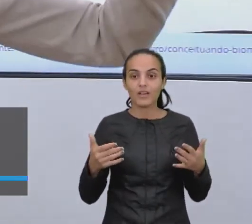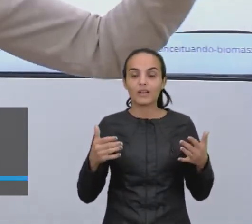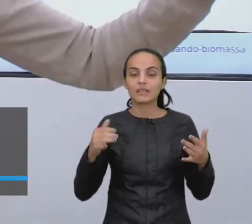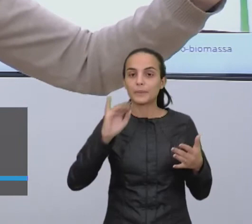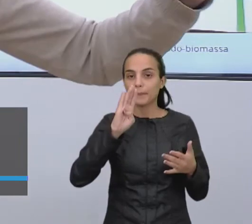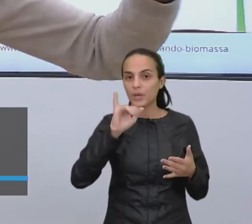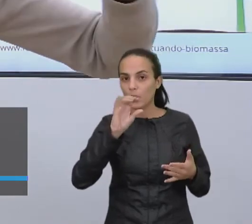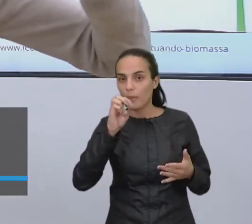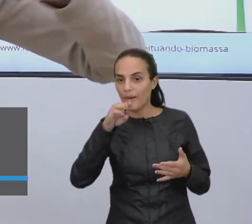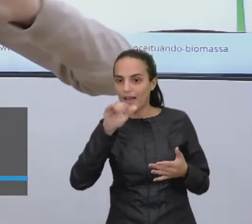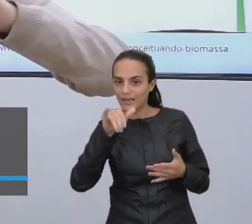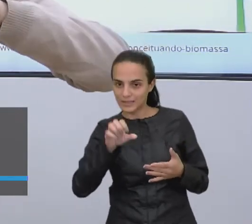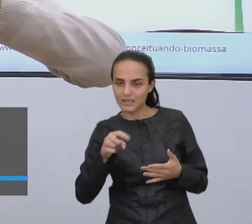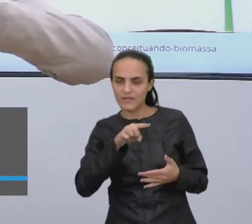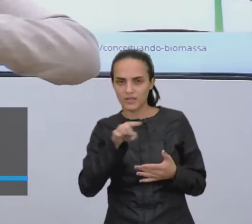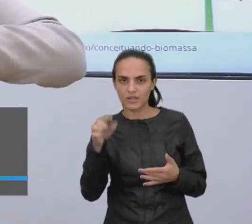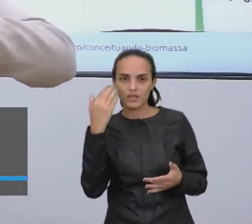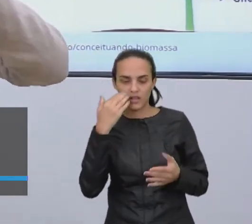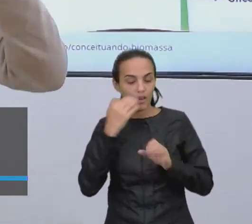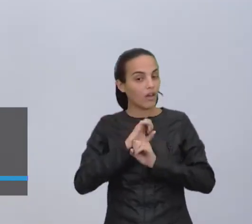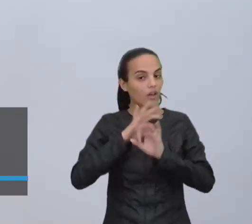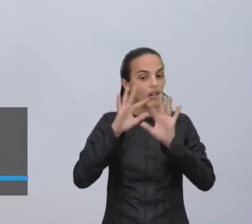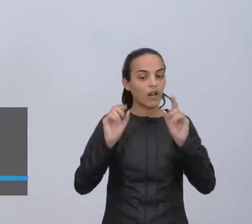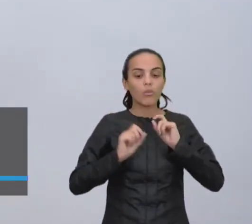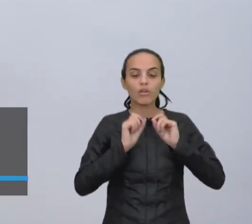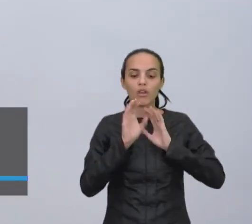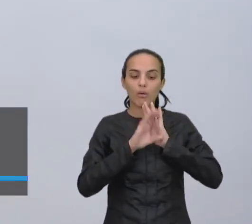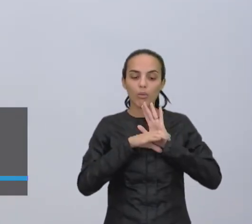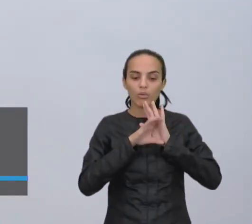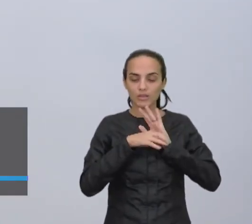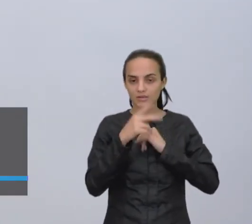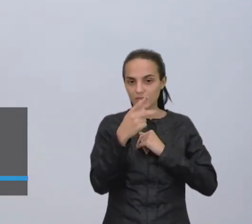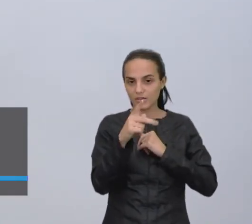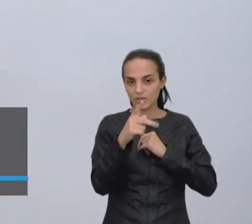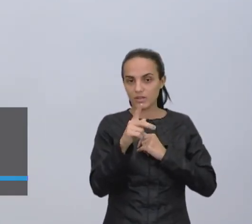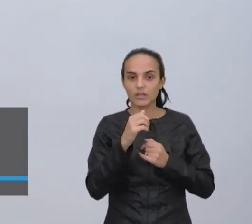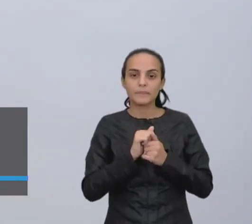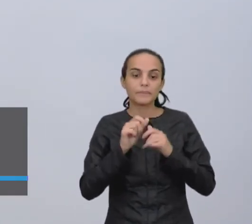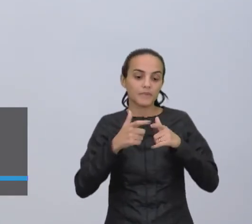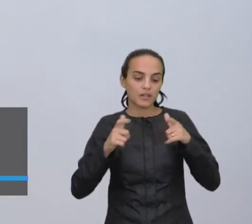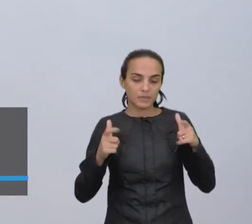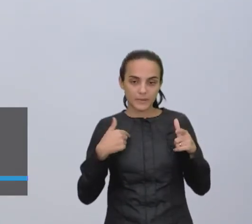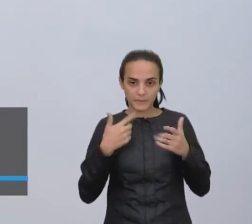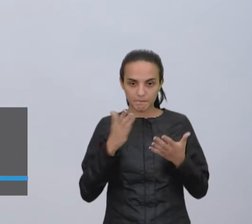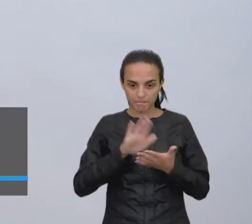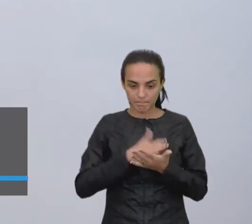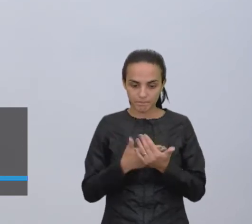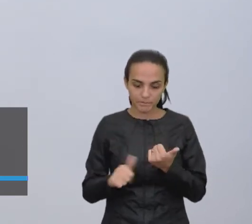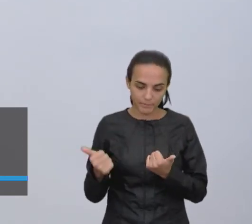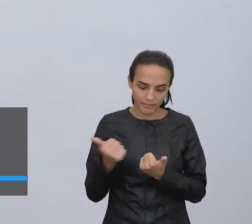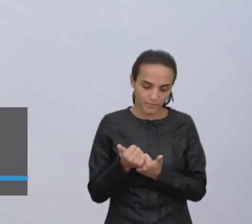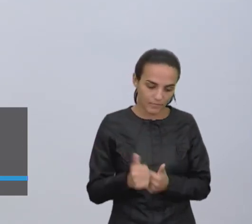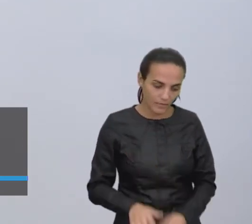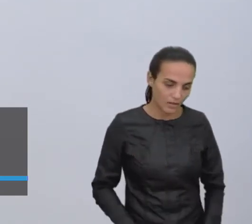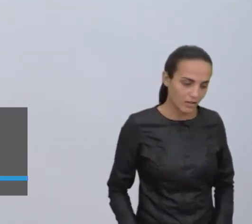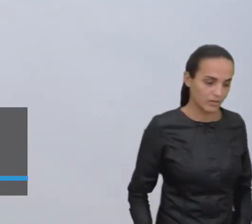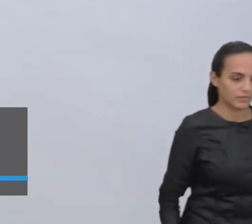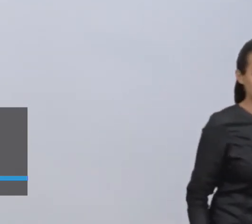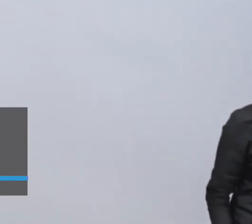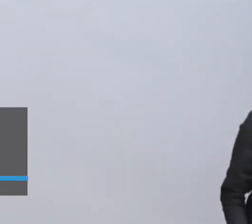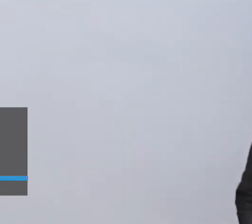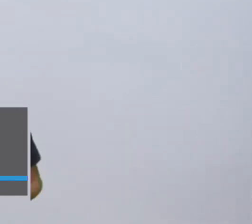de bioenergia, para vocês entenderem o que é esse conceito na sua amplitude, né? O que é possível fazer para